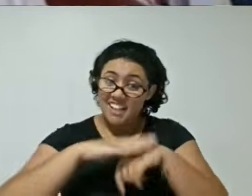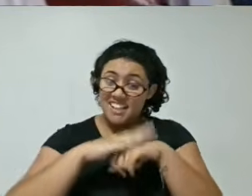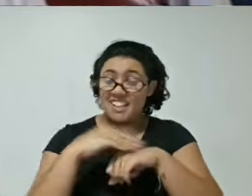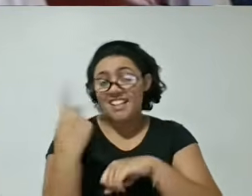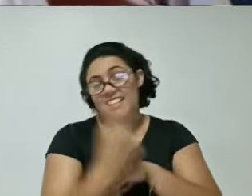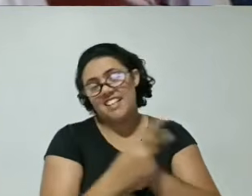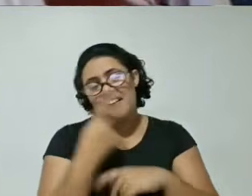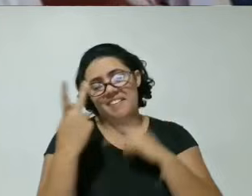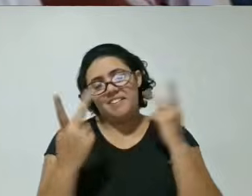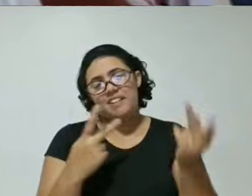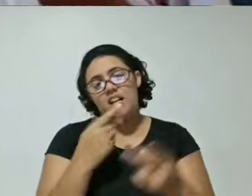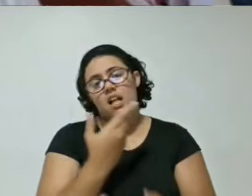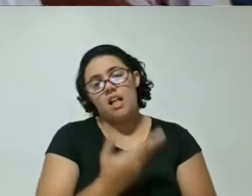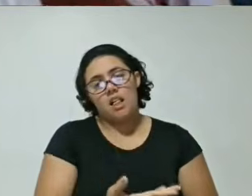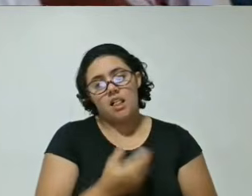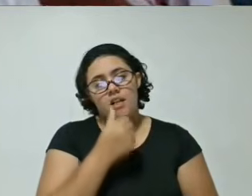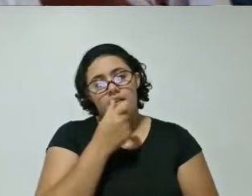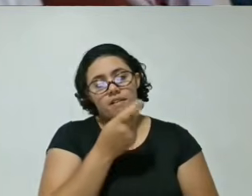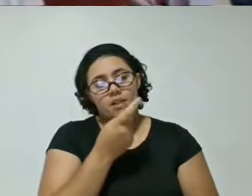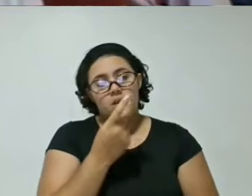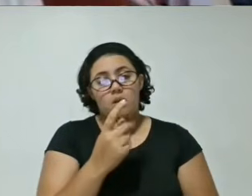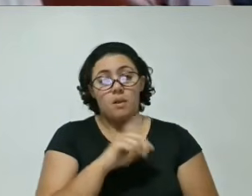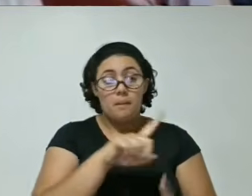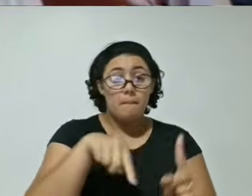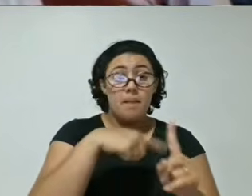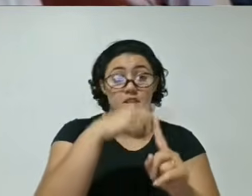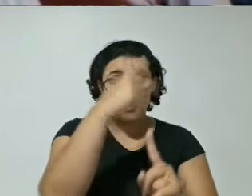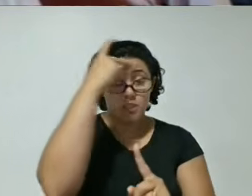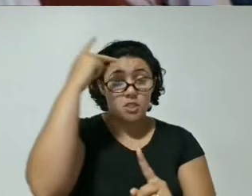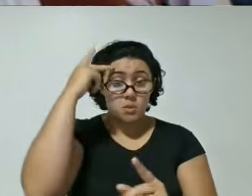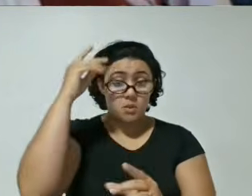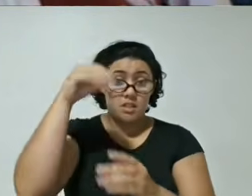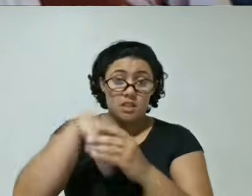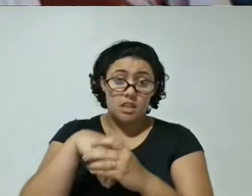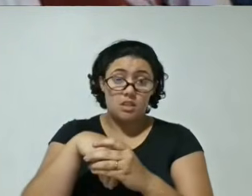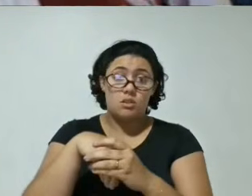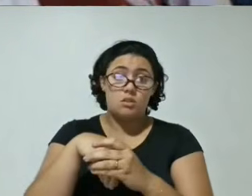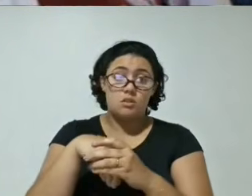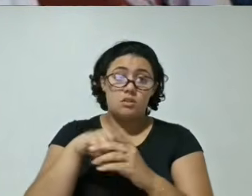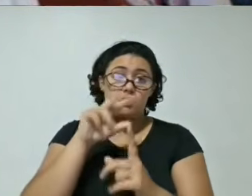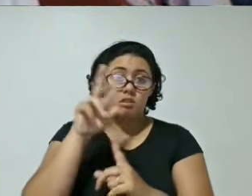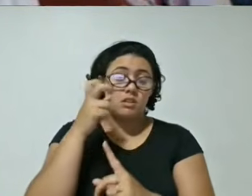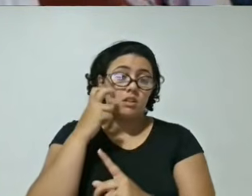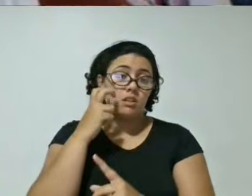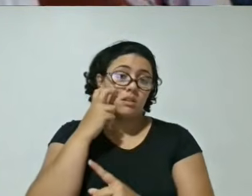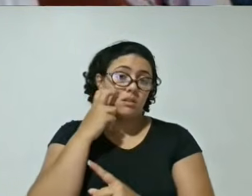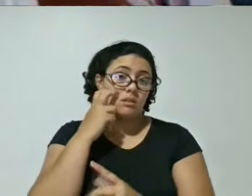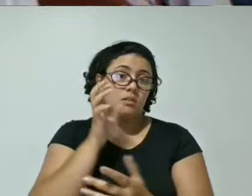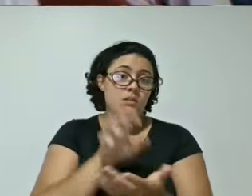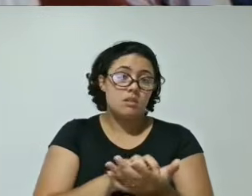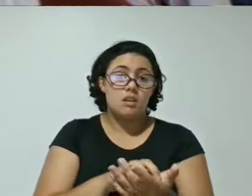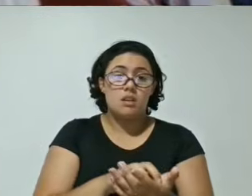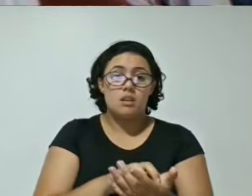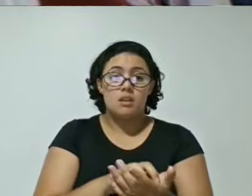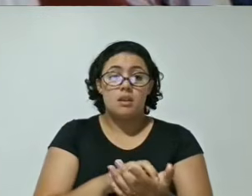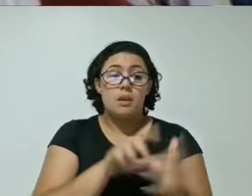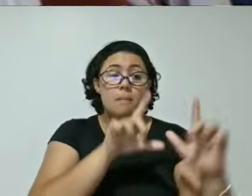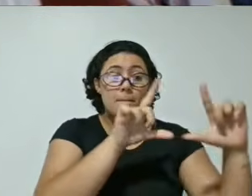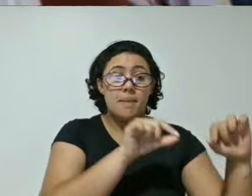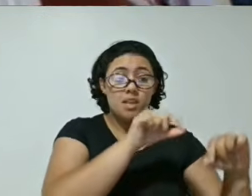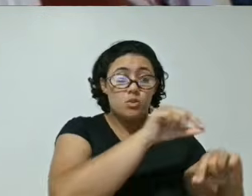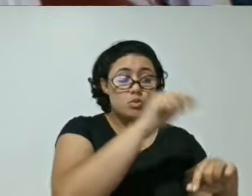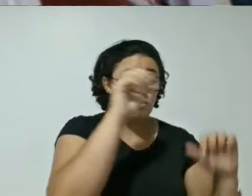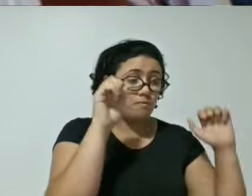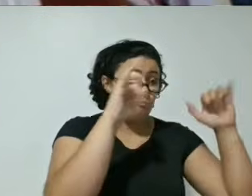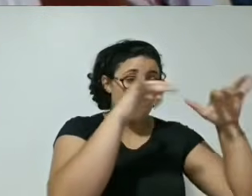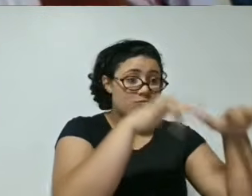também. Ela falou, quanto mais gente no centro cultural, menos gente no centro de saúde. Essa frase eu levo à minha vida. Né? Isso é uma frase